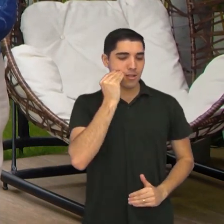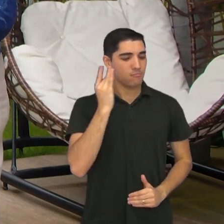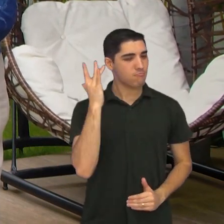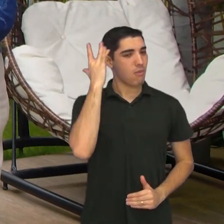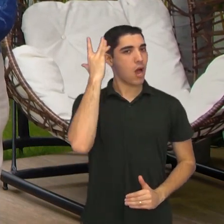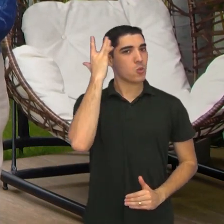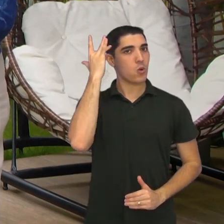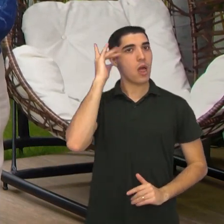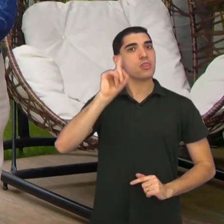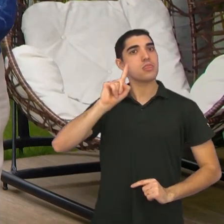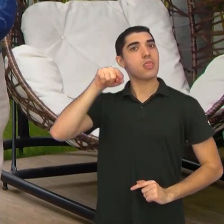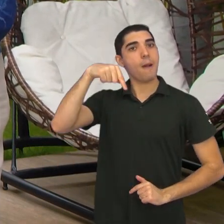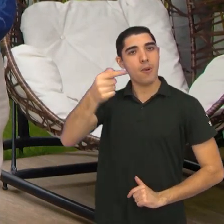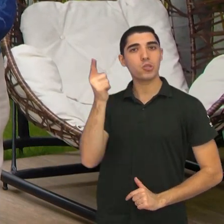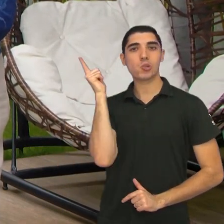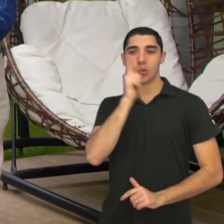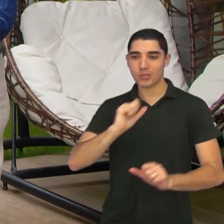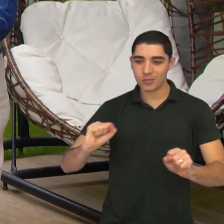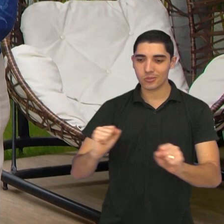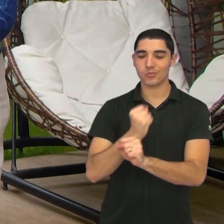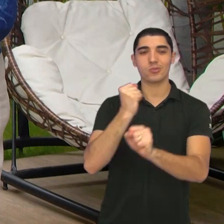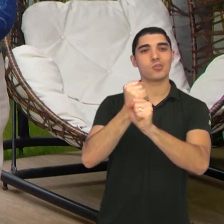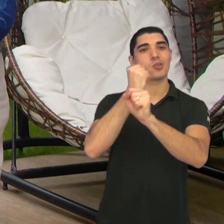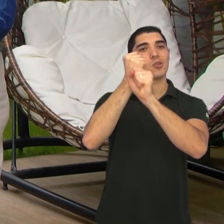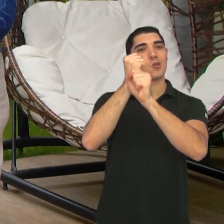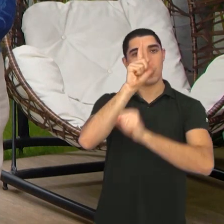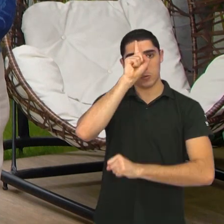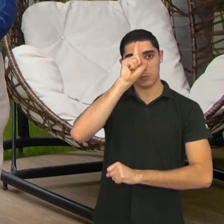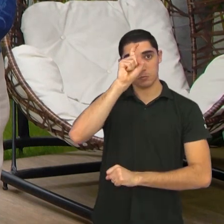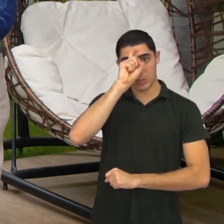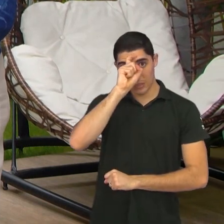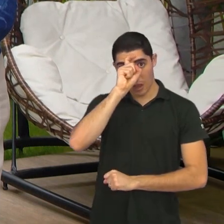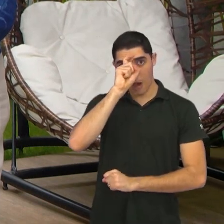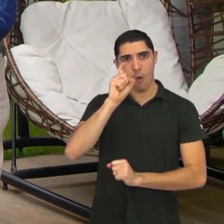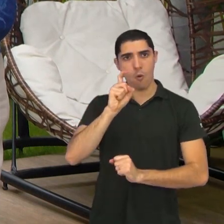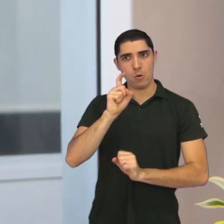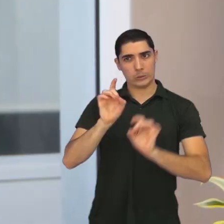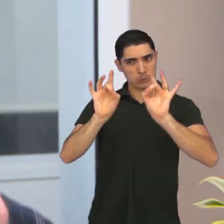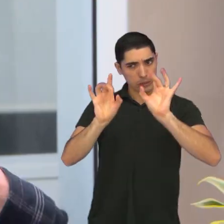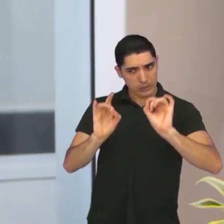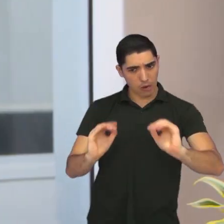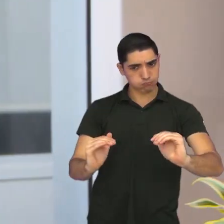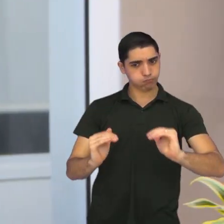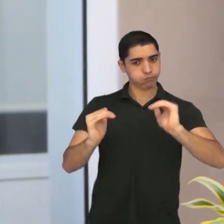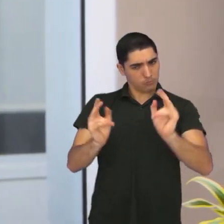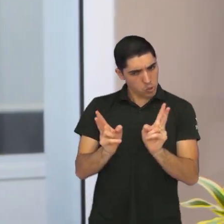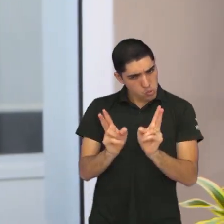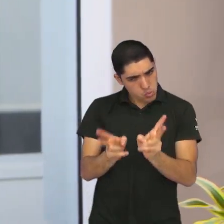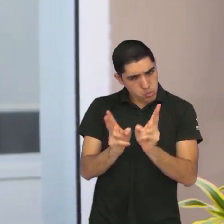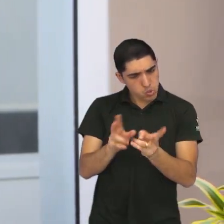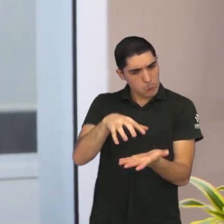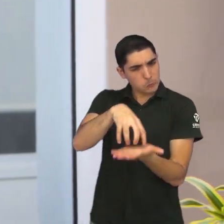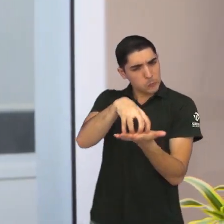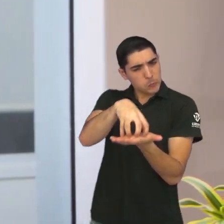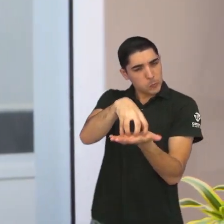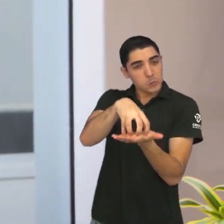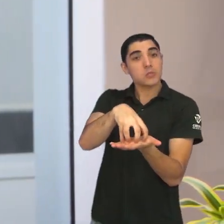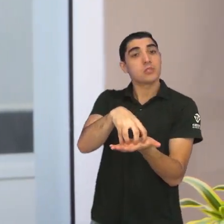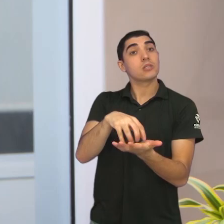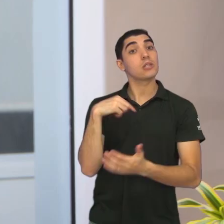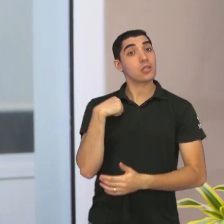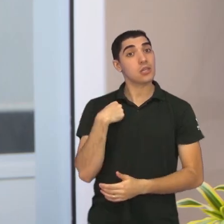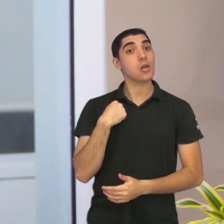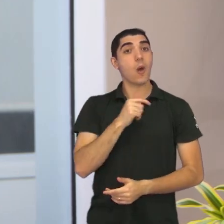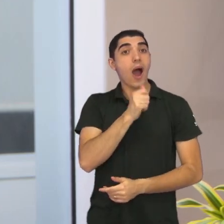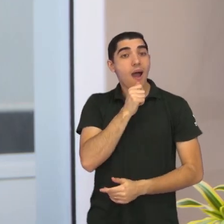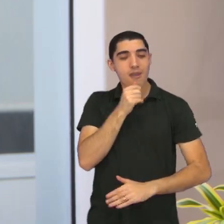e superar todas as dificuldades de construir um hospital de alta complexidade, manter este hospital e estar